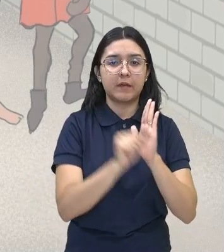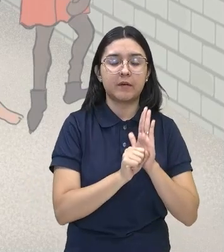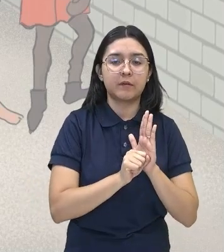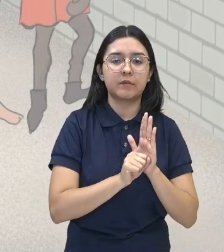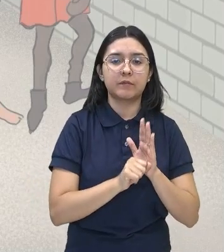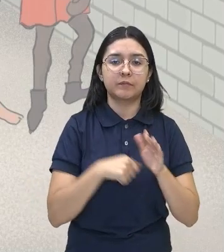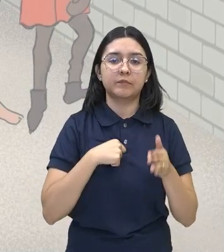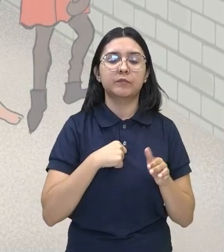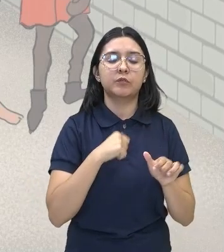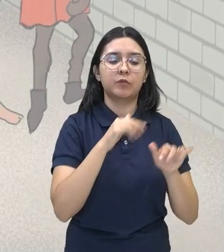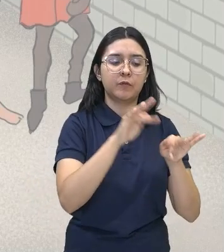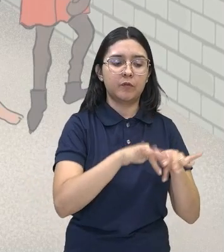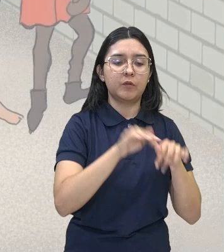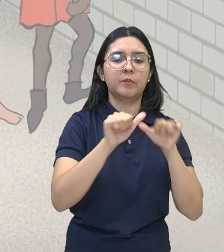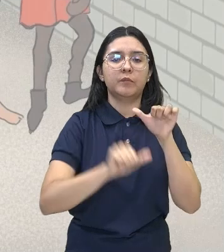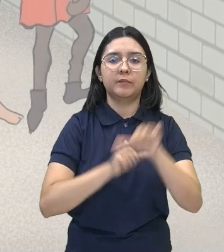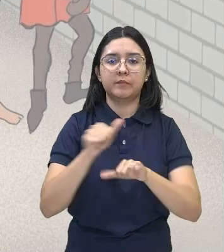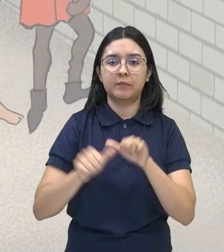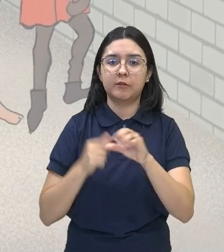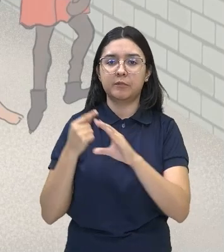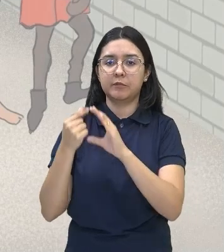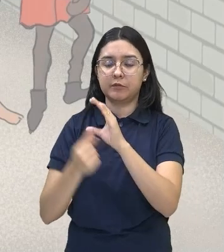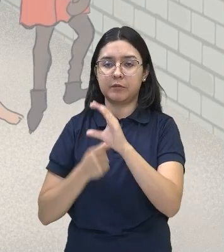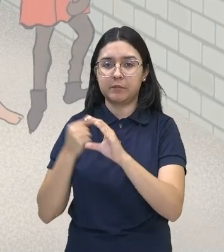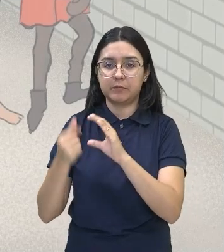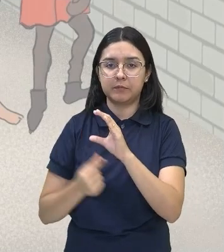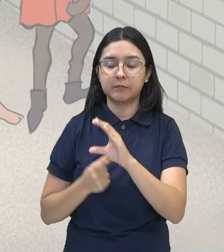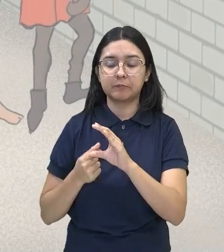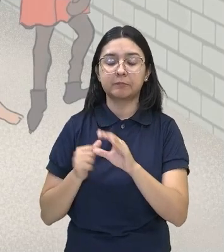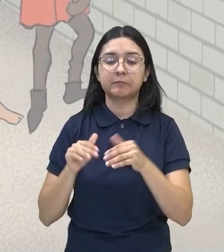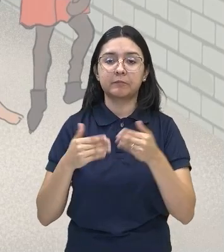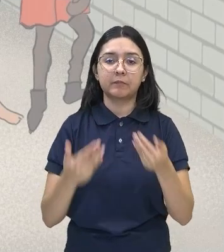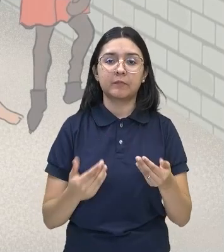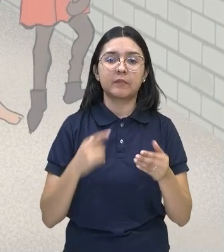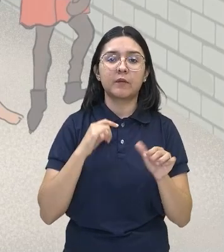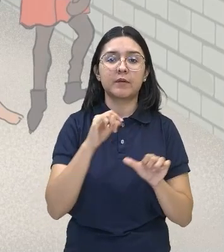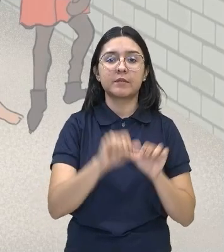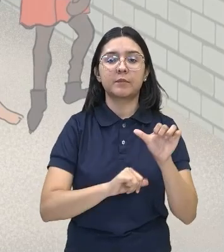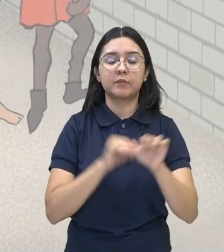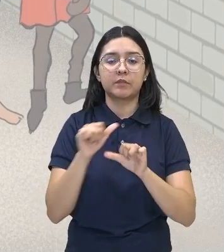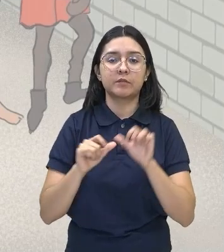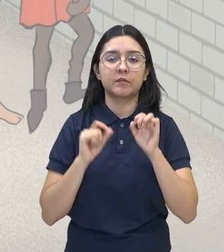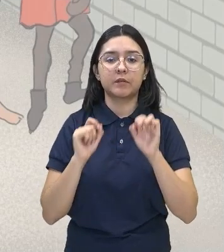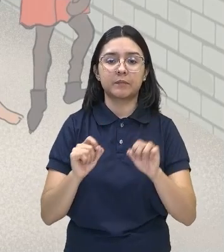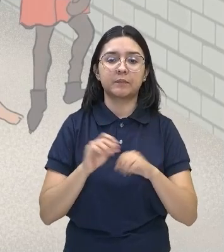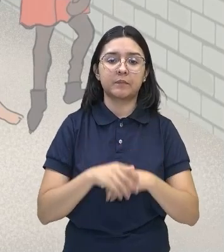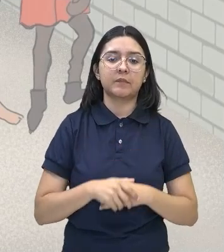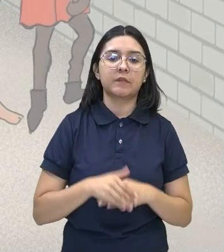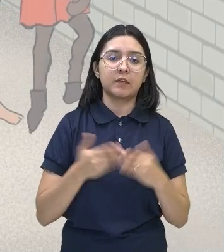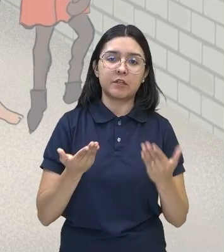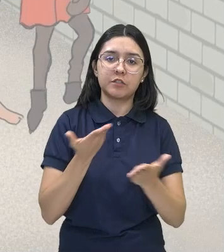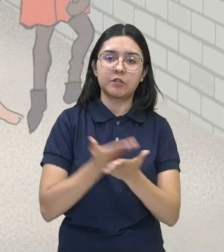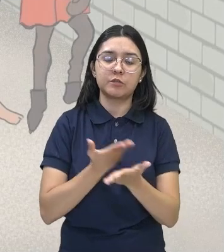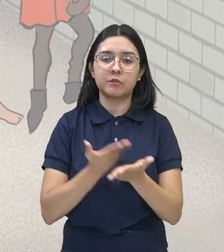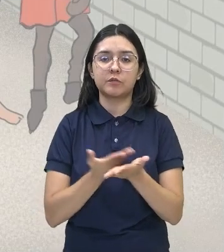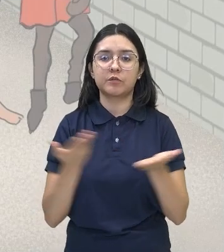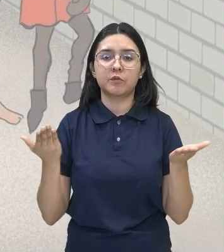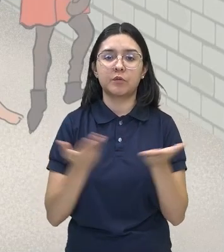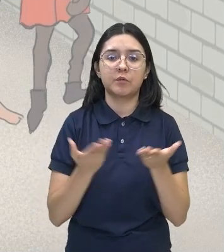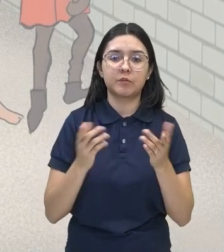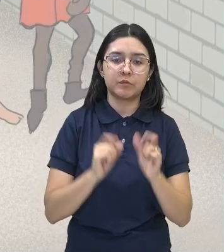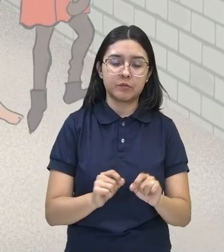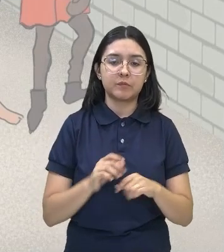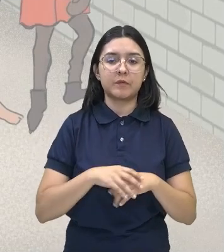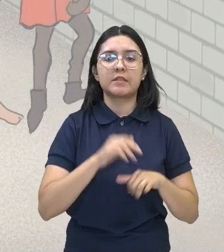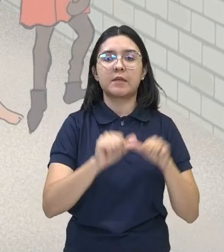mundo feudal para o mundo capitalista. E essa transição é justamente isso que a gente está estudando hoje, esse